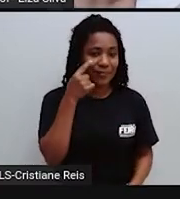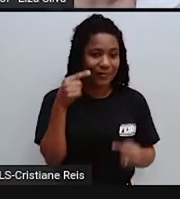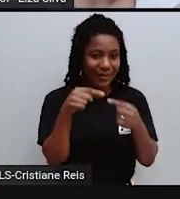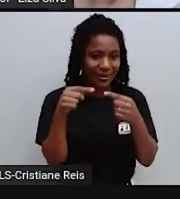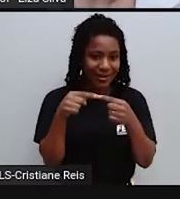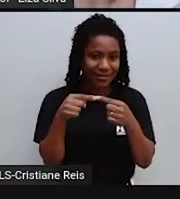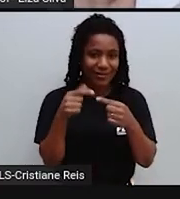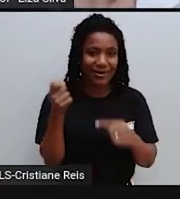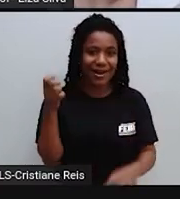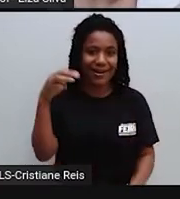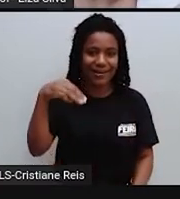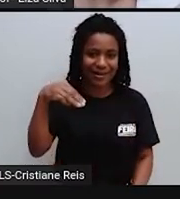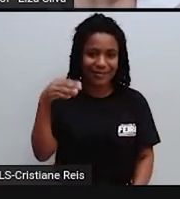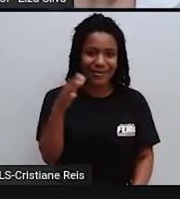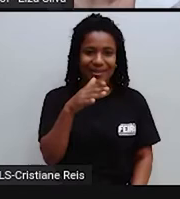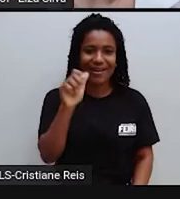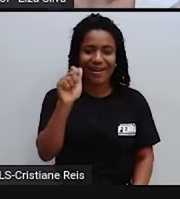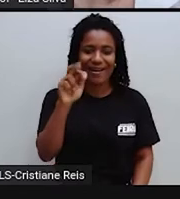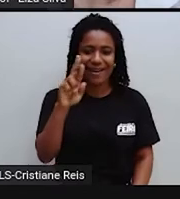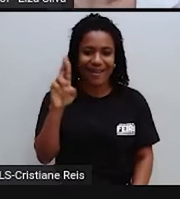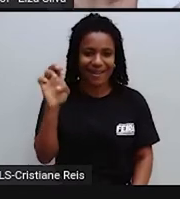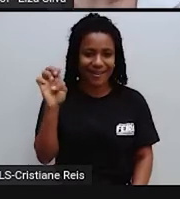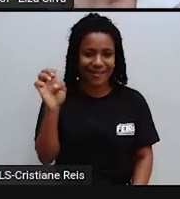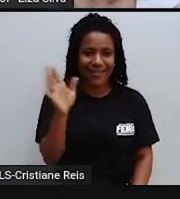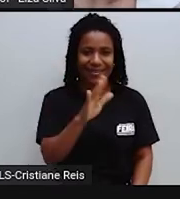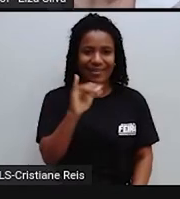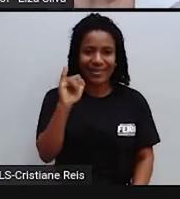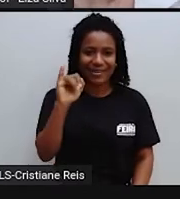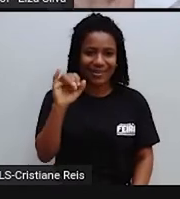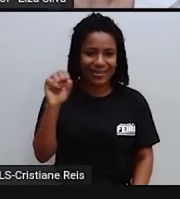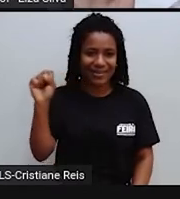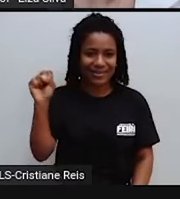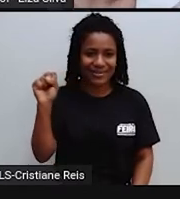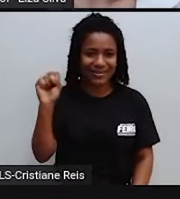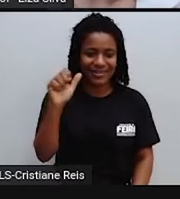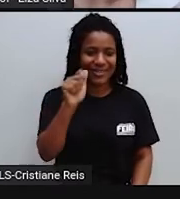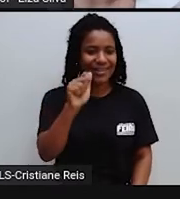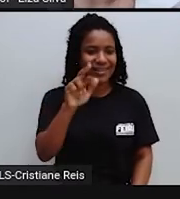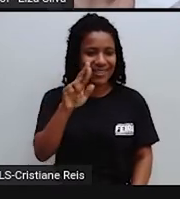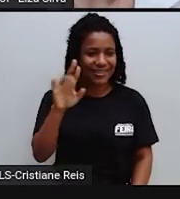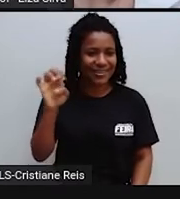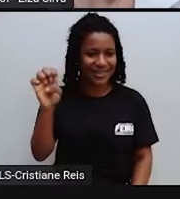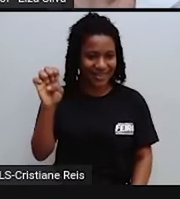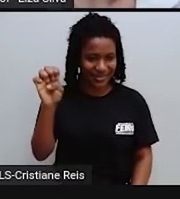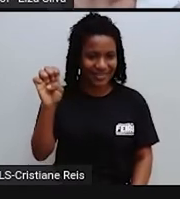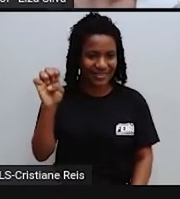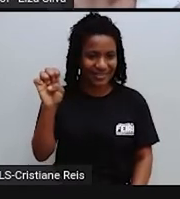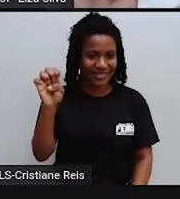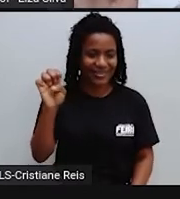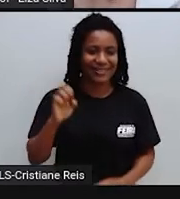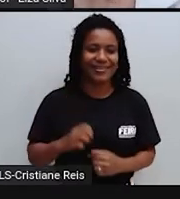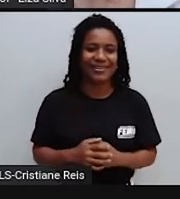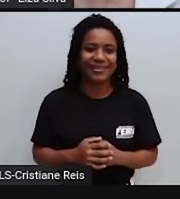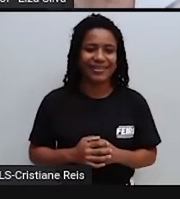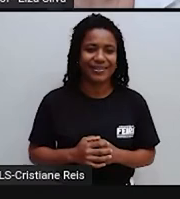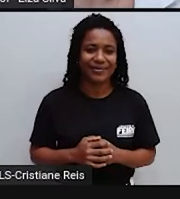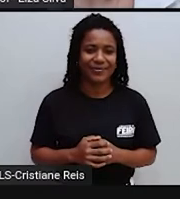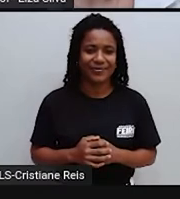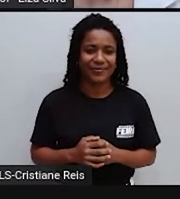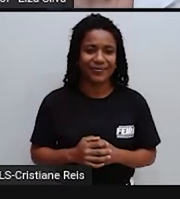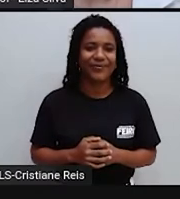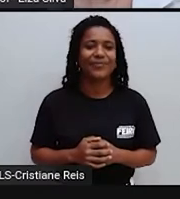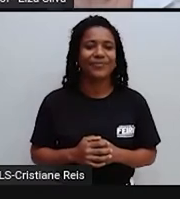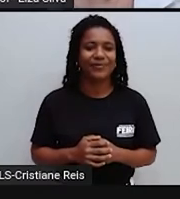are, he is, she is, it is, we are, and they